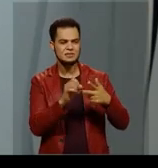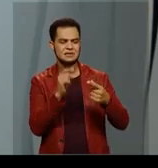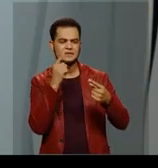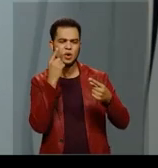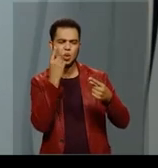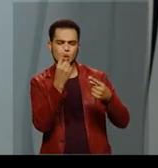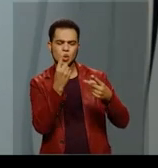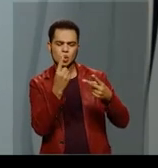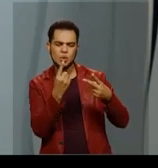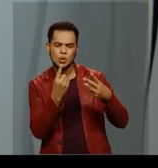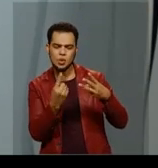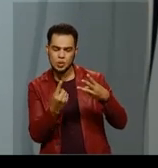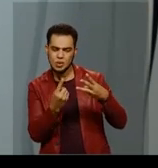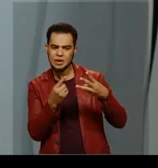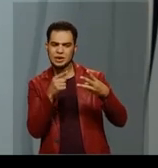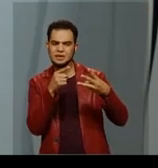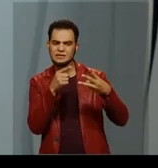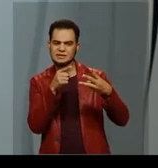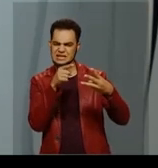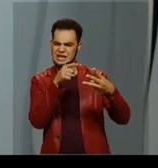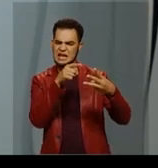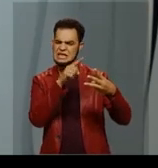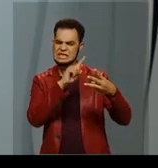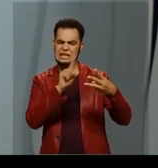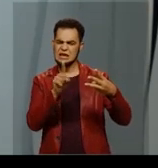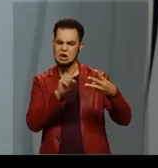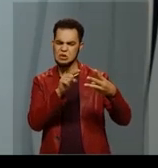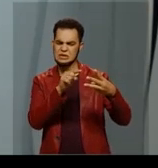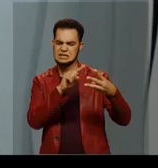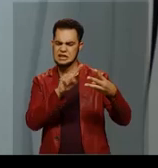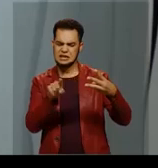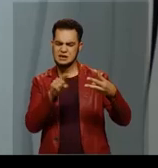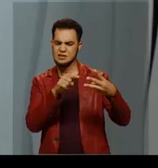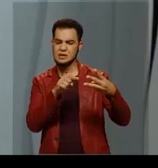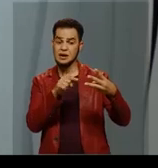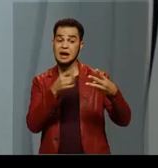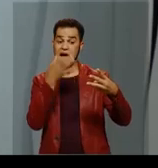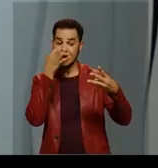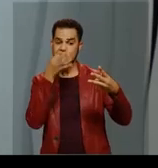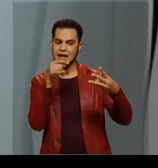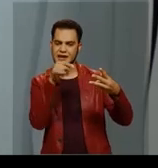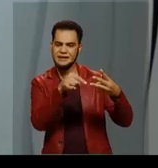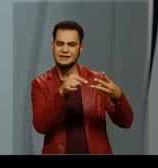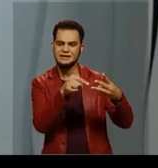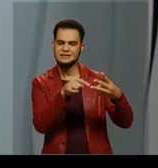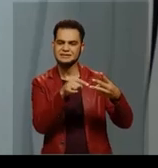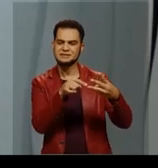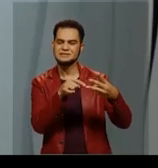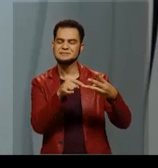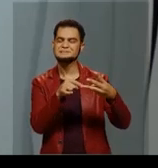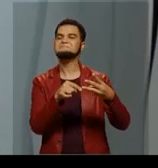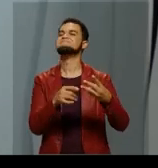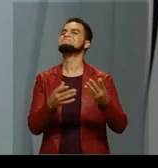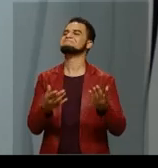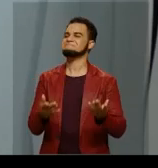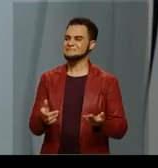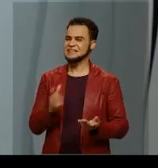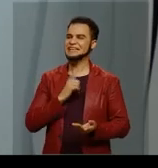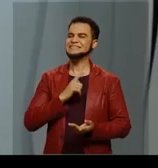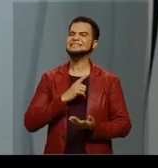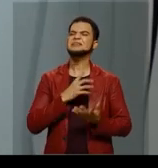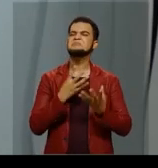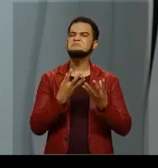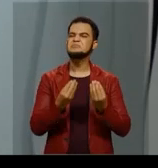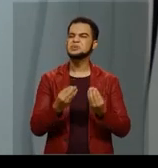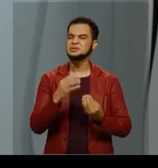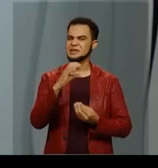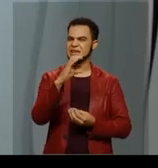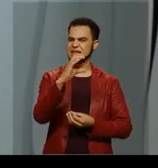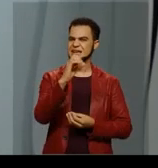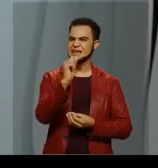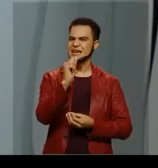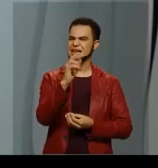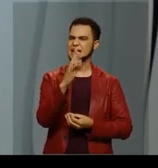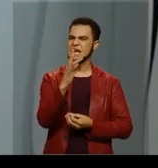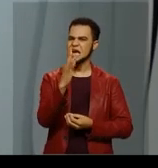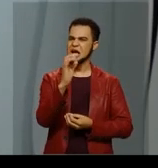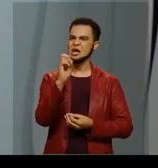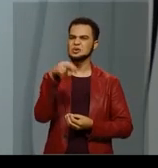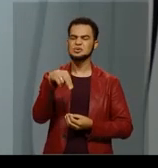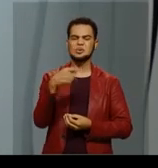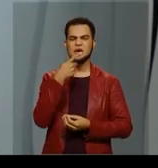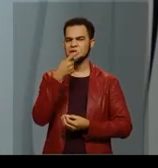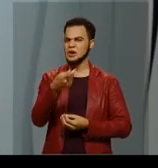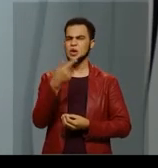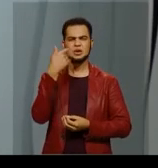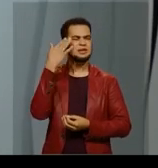2 ali, o que é, né? É difícil. Eu acho que tem muito cartoon que eu falo que não entendo. Eu acho difícil, eu acho um dos